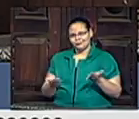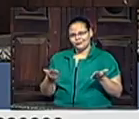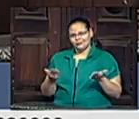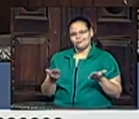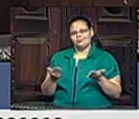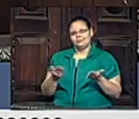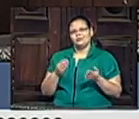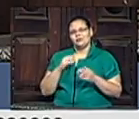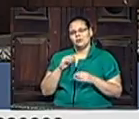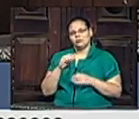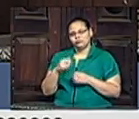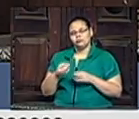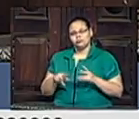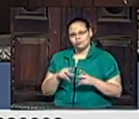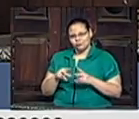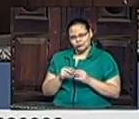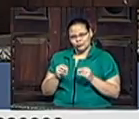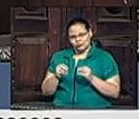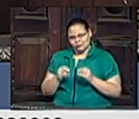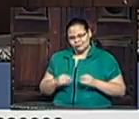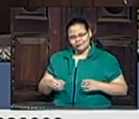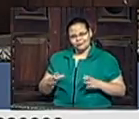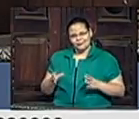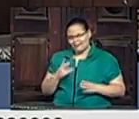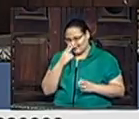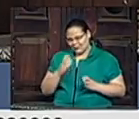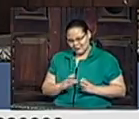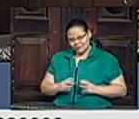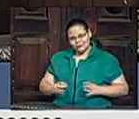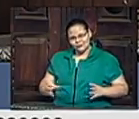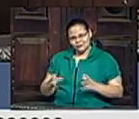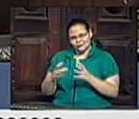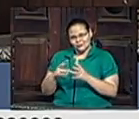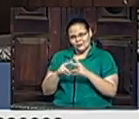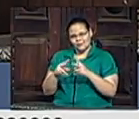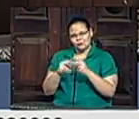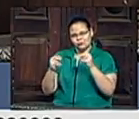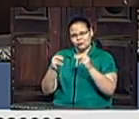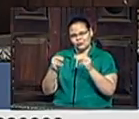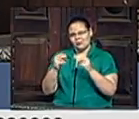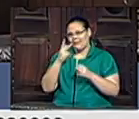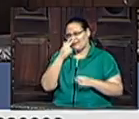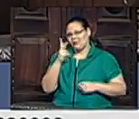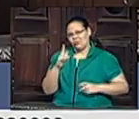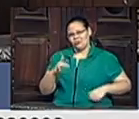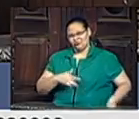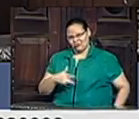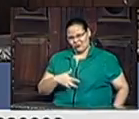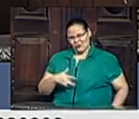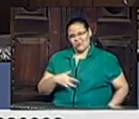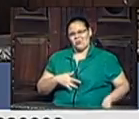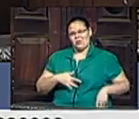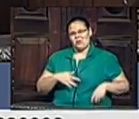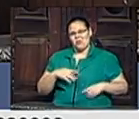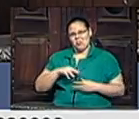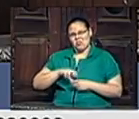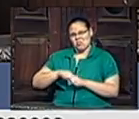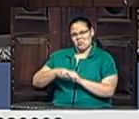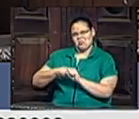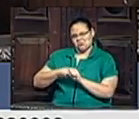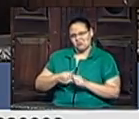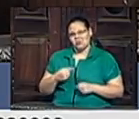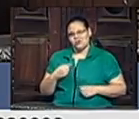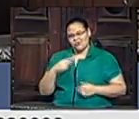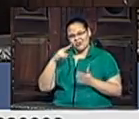embrulho, e embrulho é um nome mais adequado, porque é de embrulhar o estômago de qualquer um quando se lê. Essa